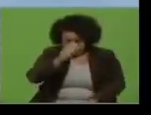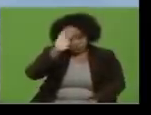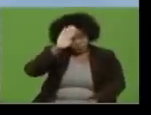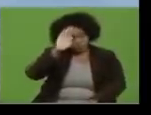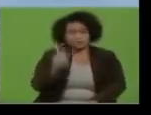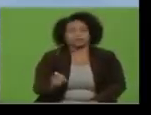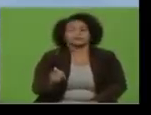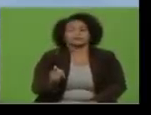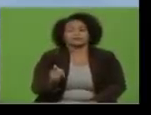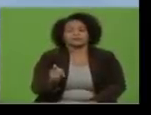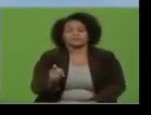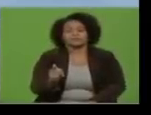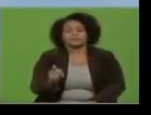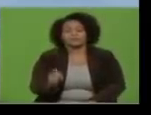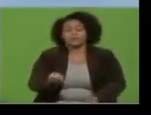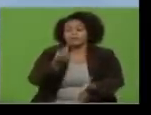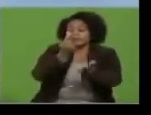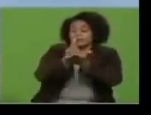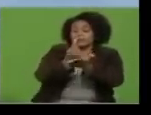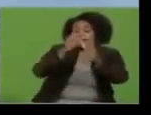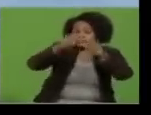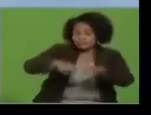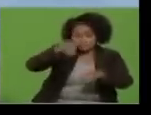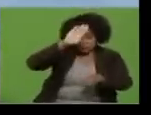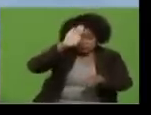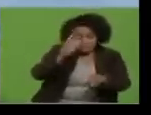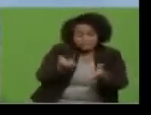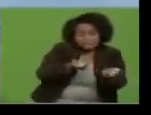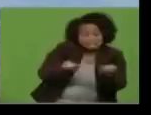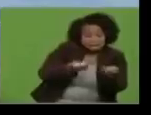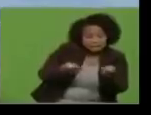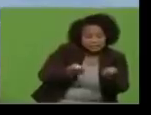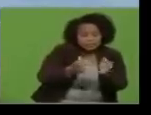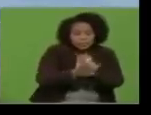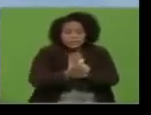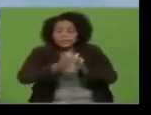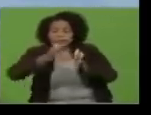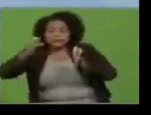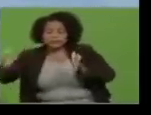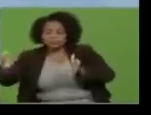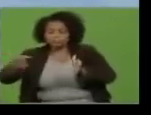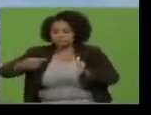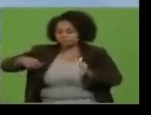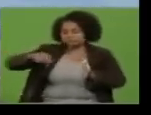E teremos que gerir esta epidemia por um tempo que desconhecemos.